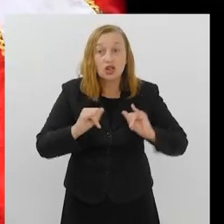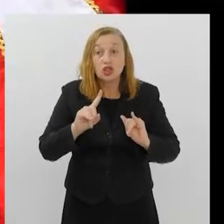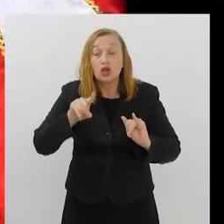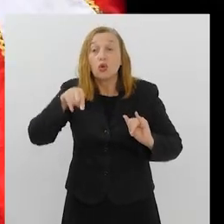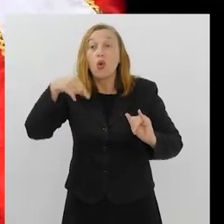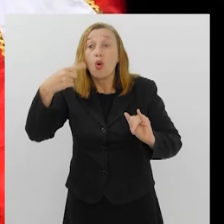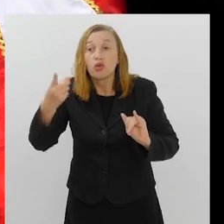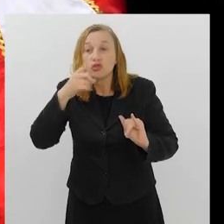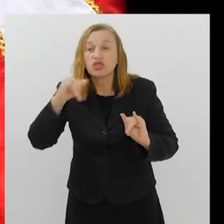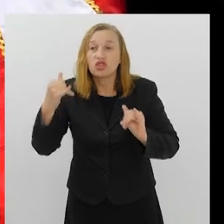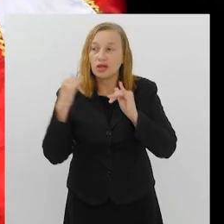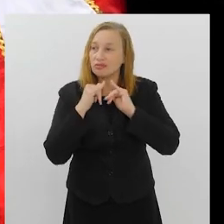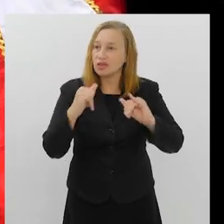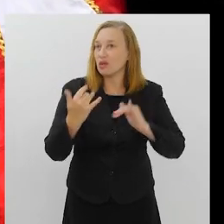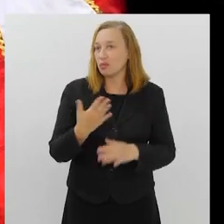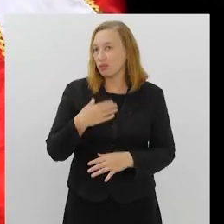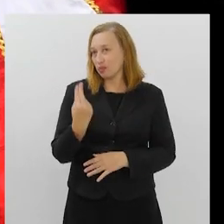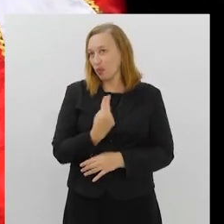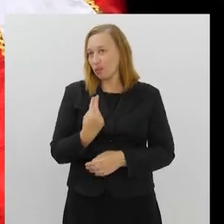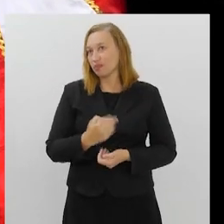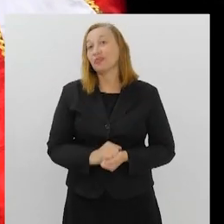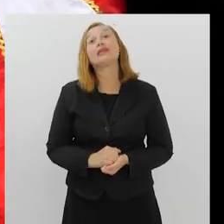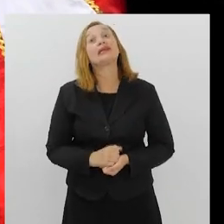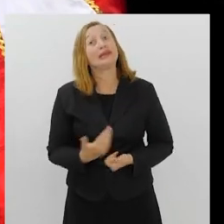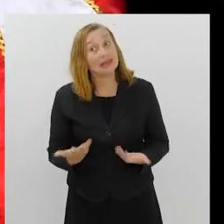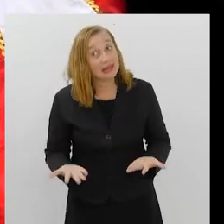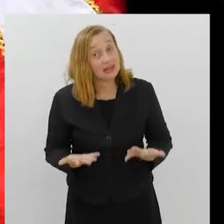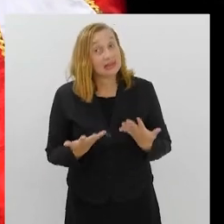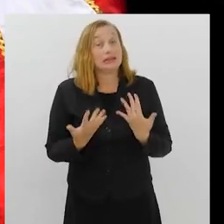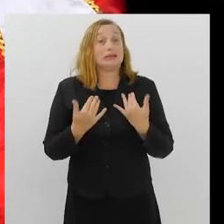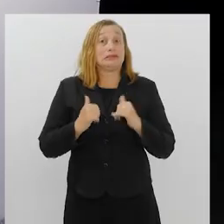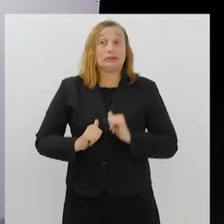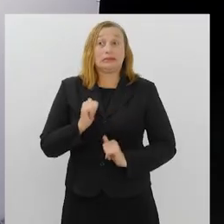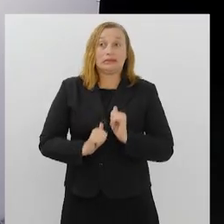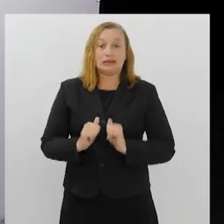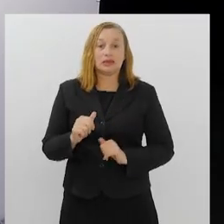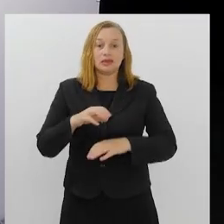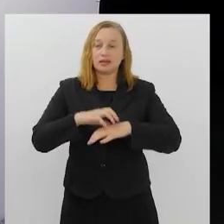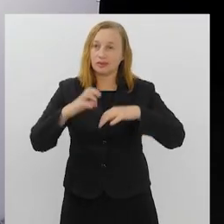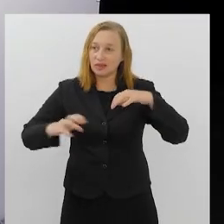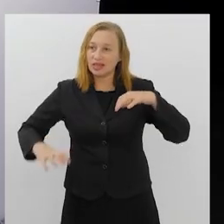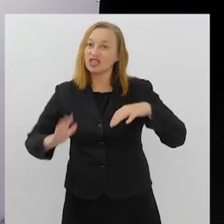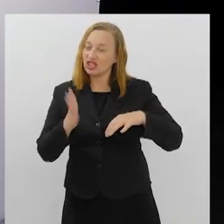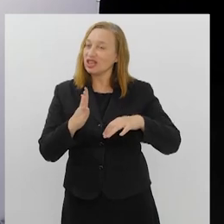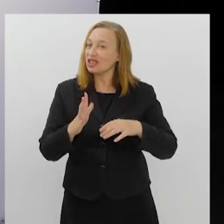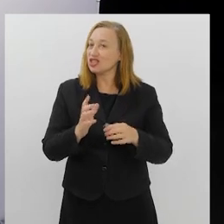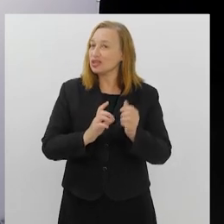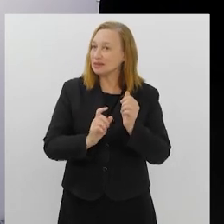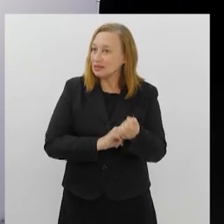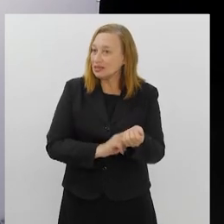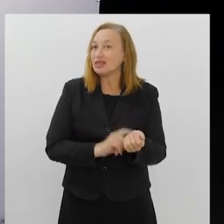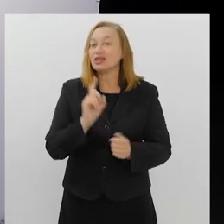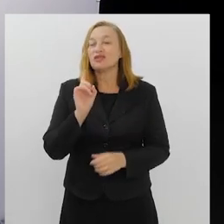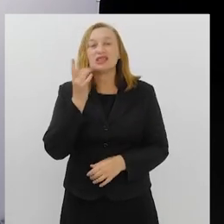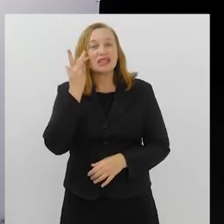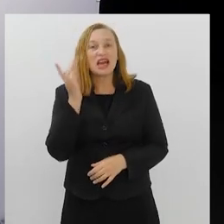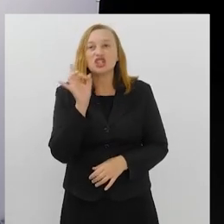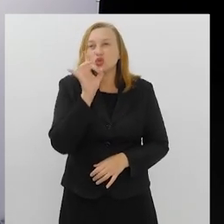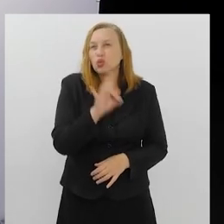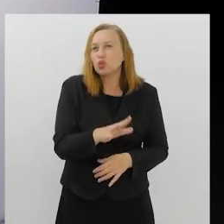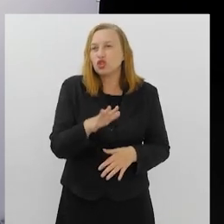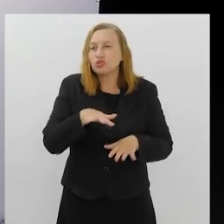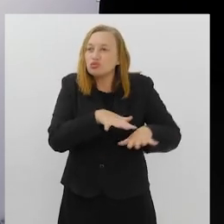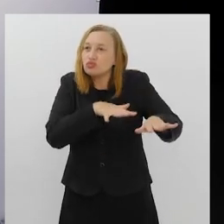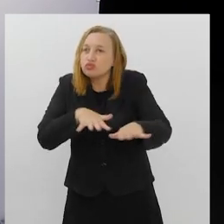de me anunciar, só no outro dia que eu fui anunciada. A gente fica tenso. Aliás, a Porra da Pedra deixa a gente tenso. O que Tenso. você achou do